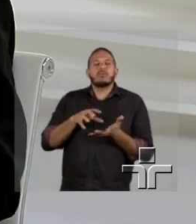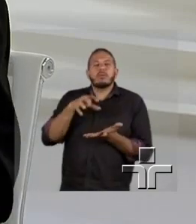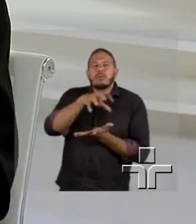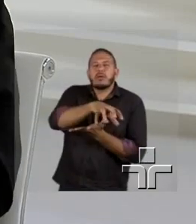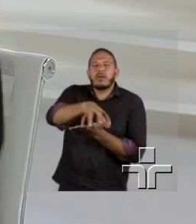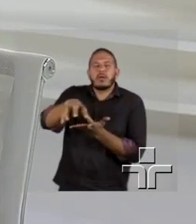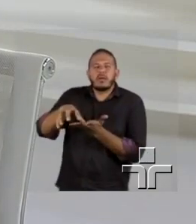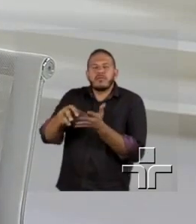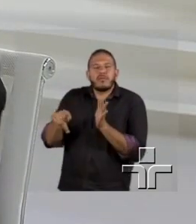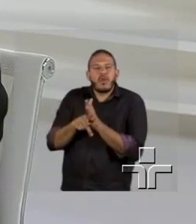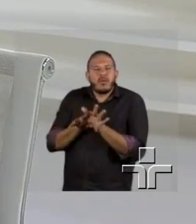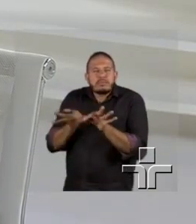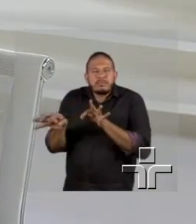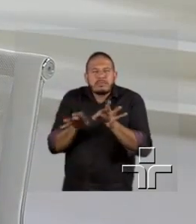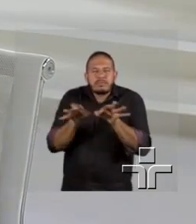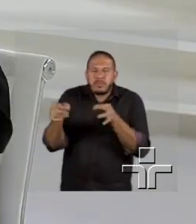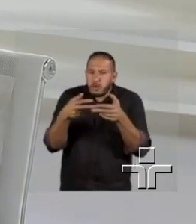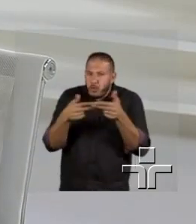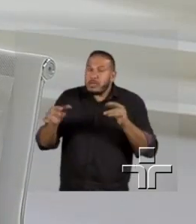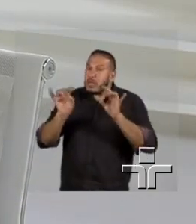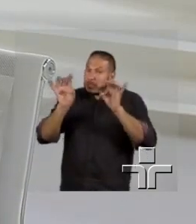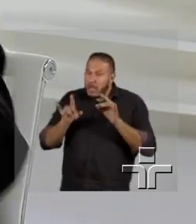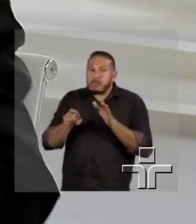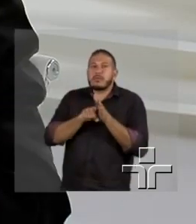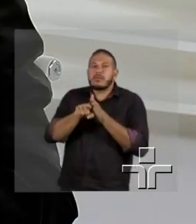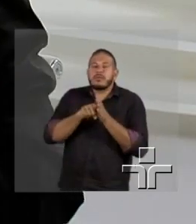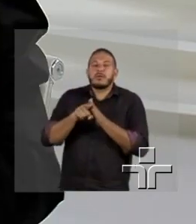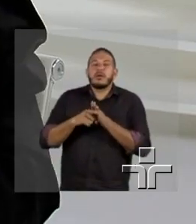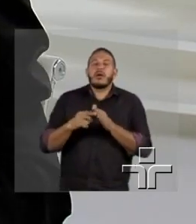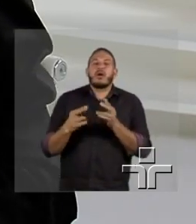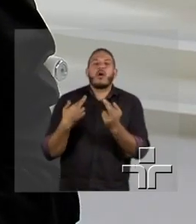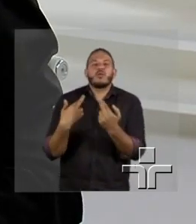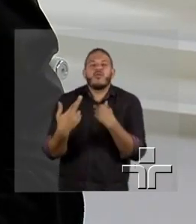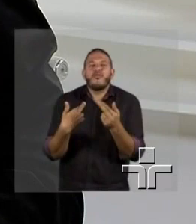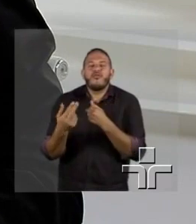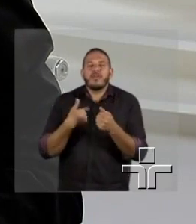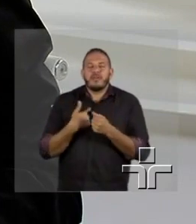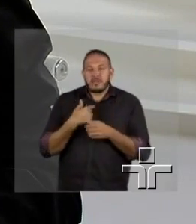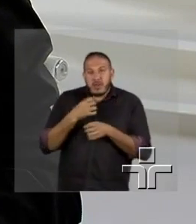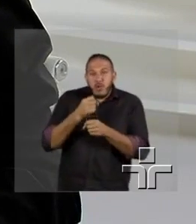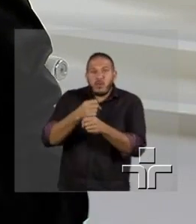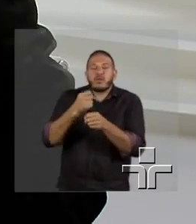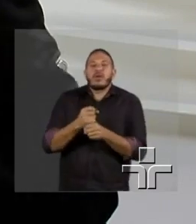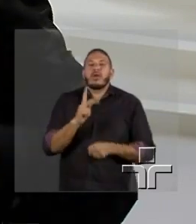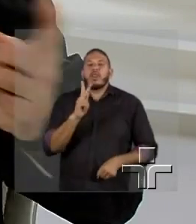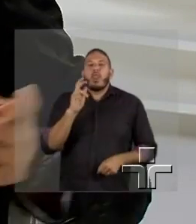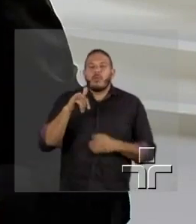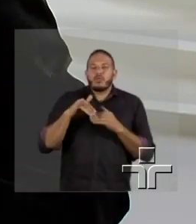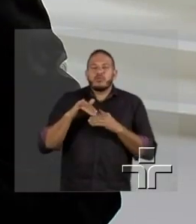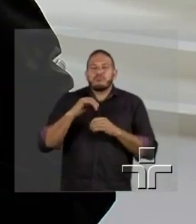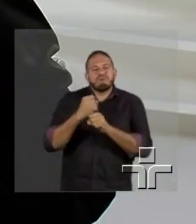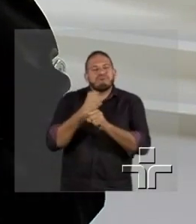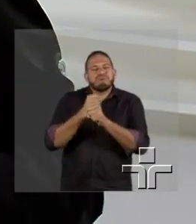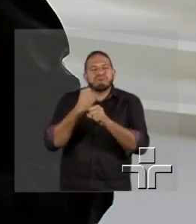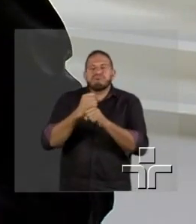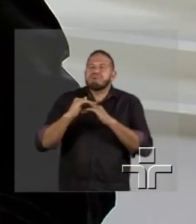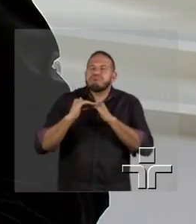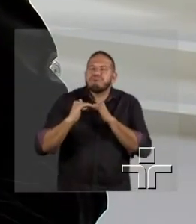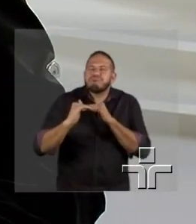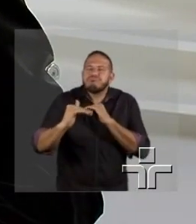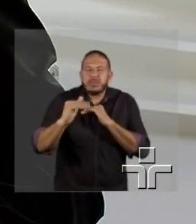próximos 10 anos. É uma coisa de longo prazo, né? Mas é um caminho para equilíbrio de conta pública, ao menos uma parcela das